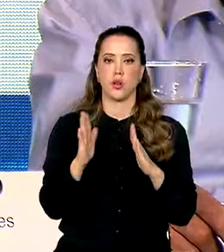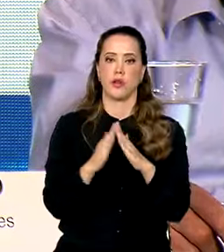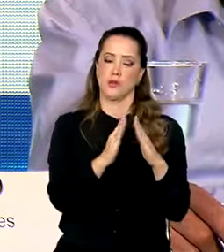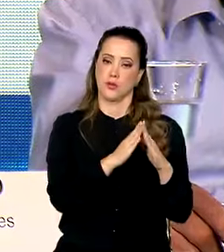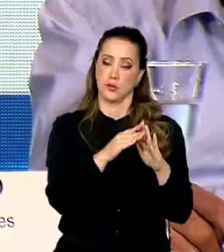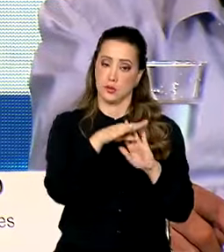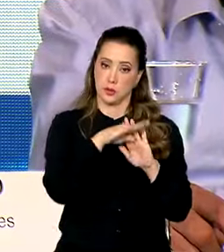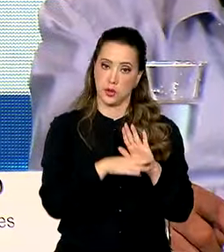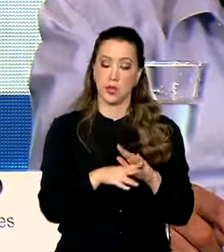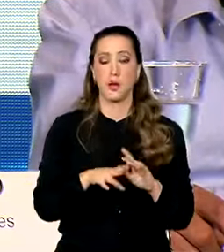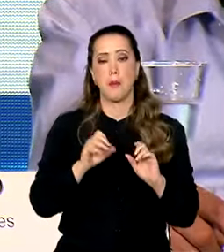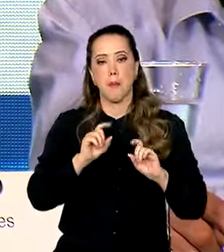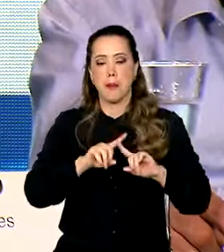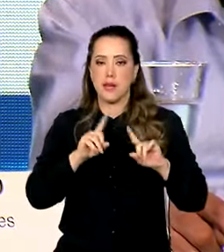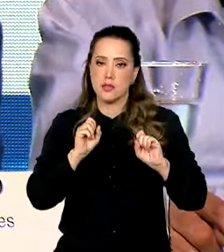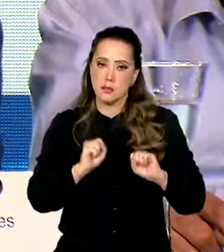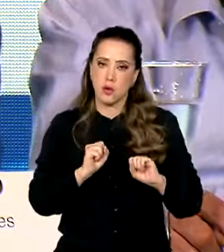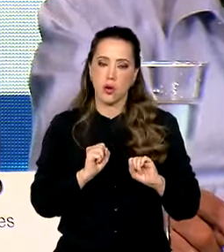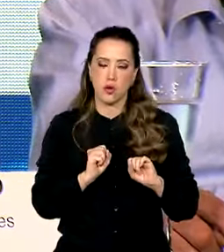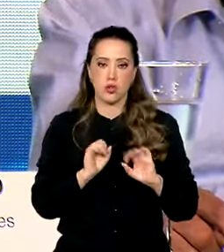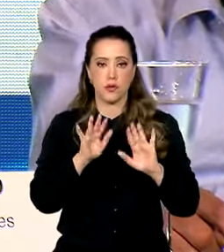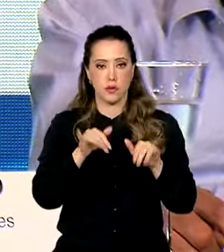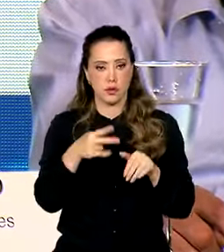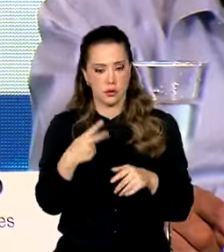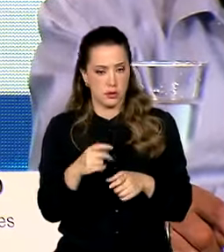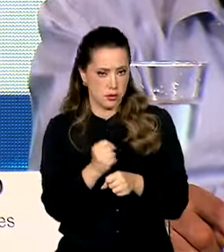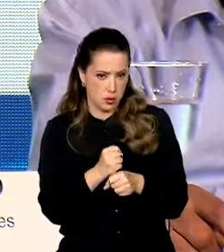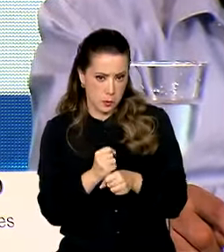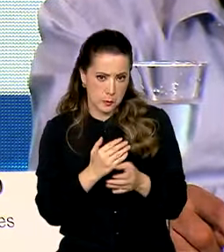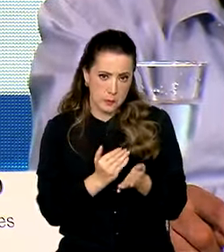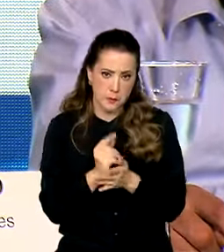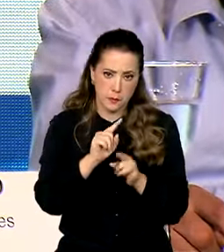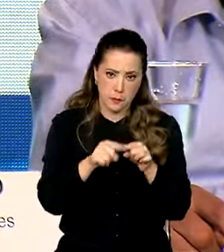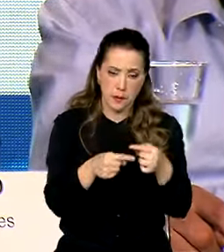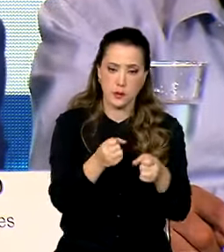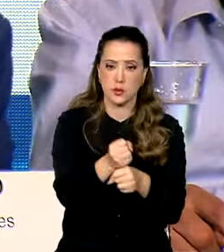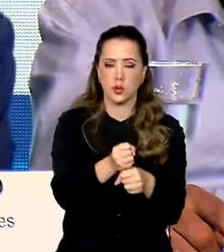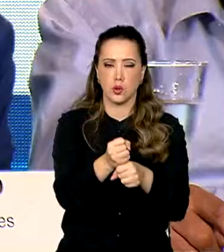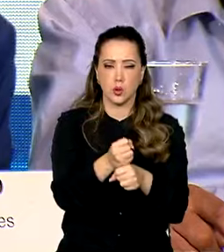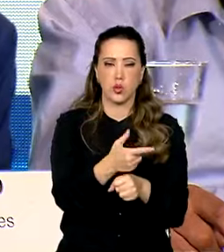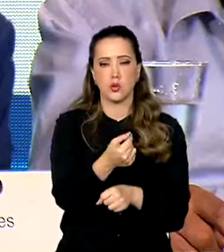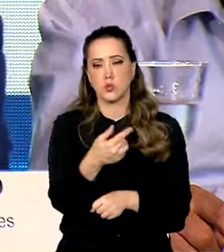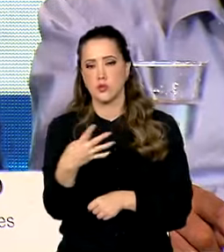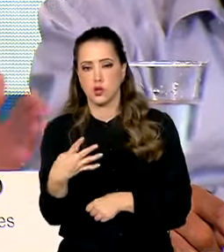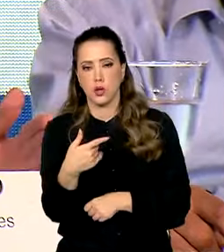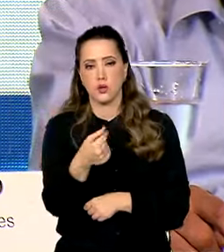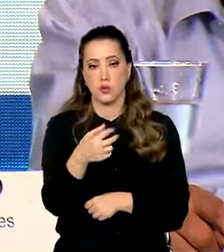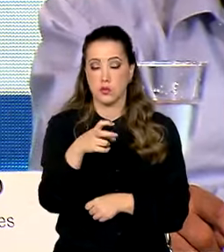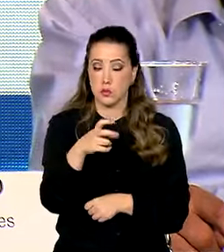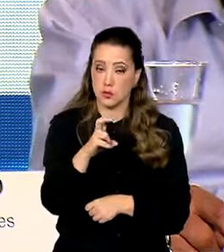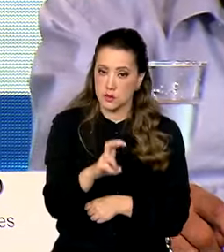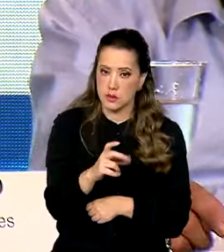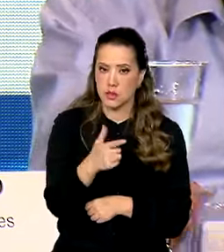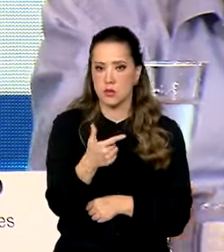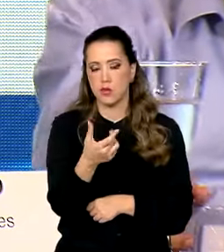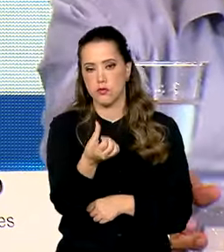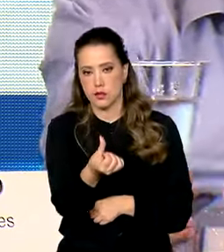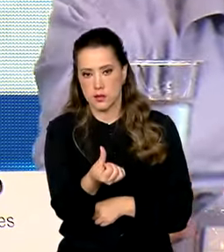partir desse ano, do final deste ano, início do ano que vem, em 2024, 2025, 2026, se a gente